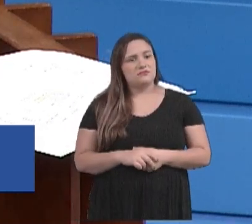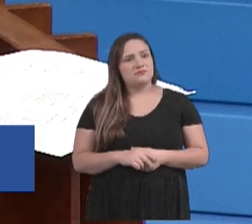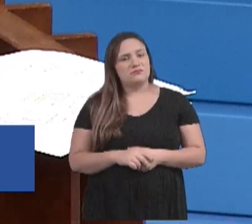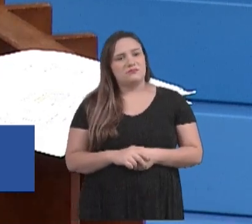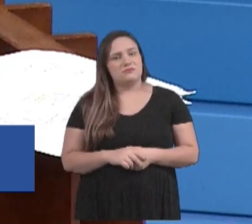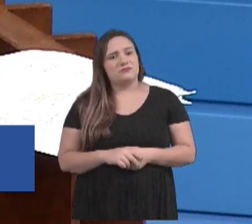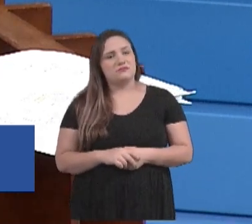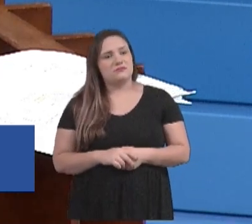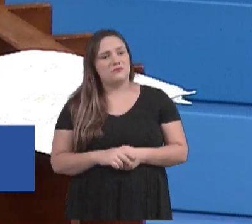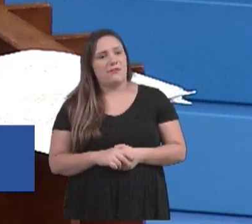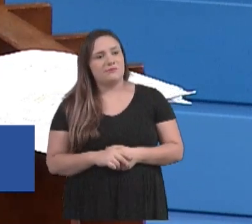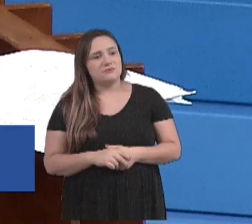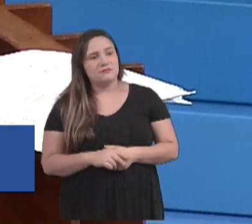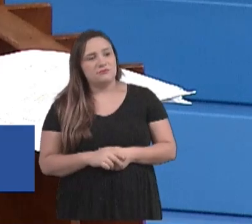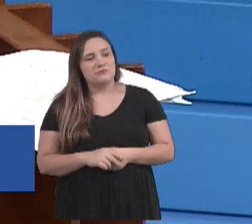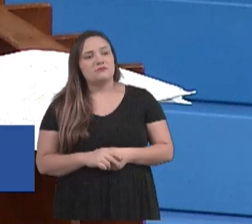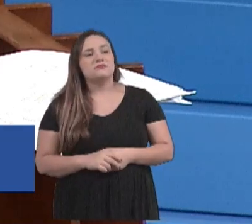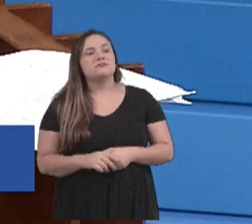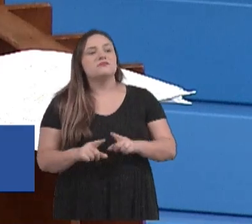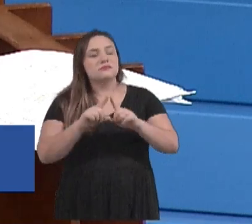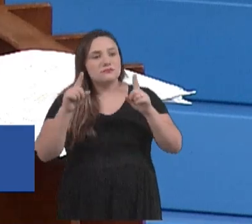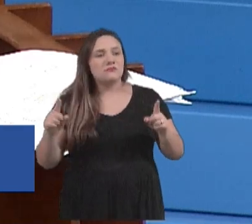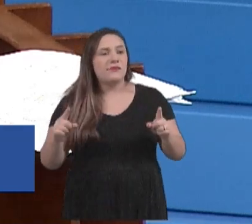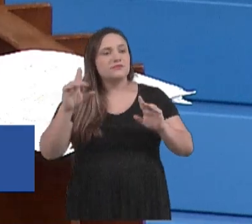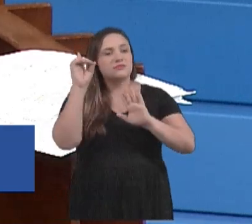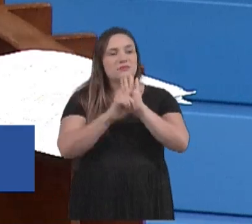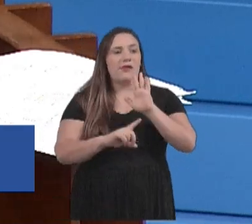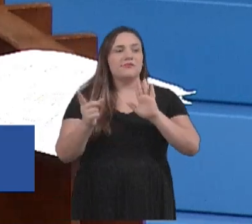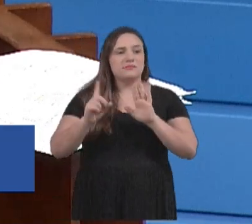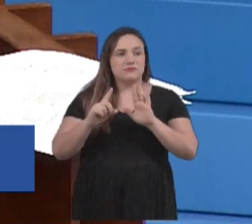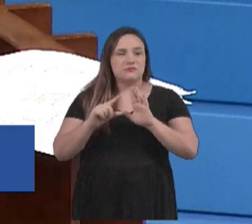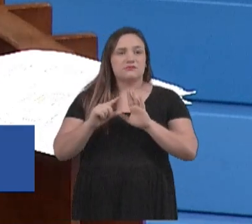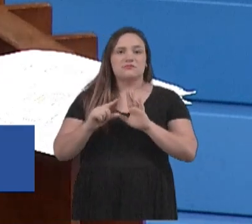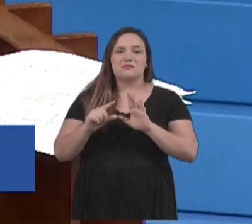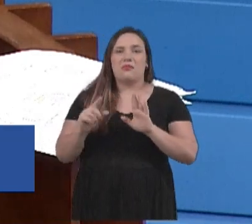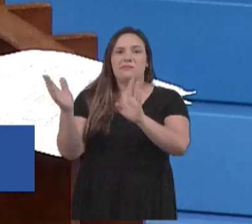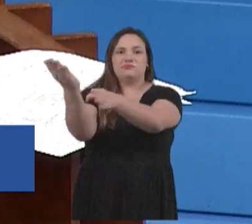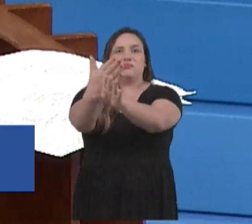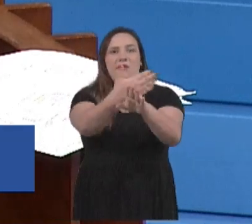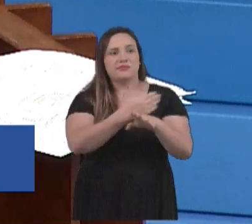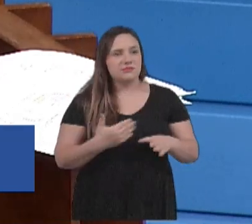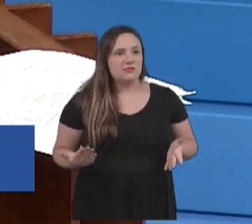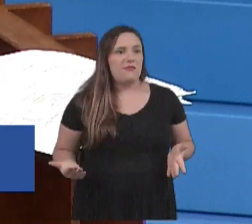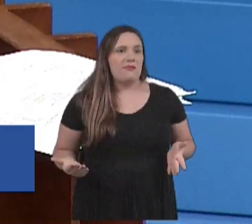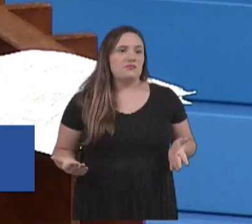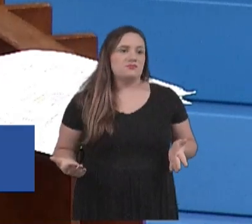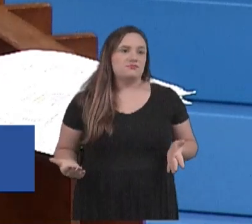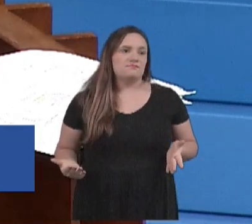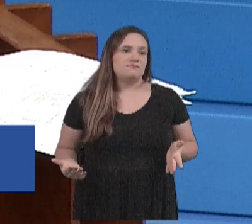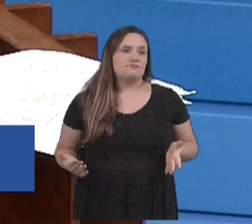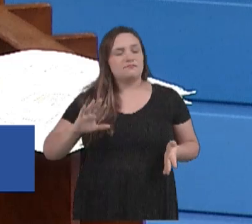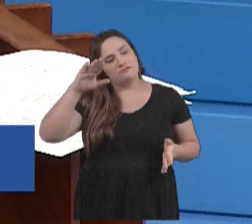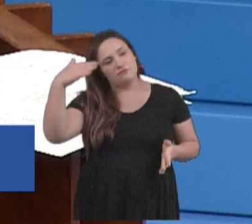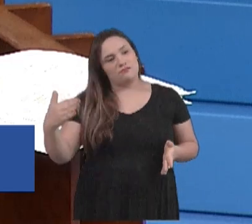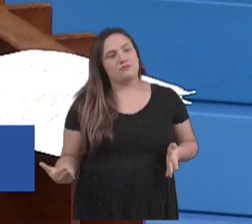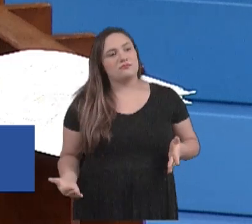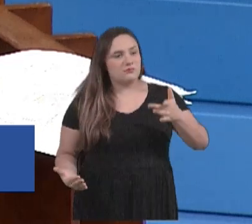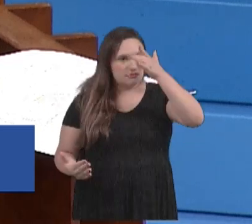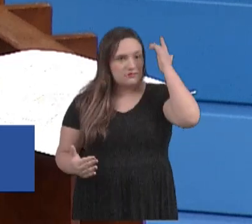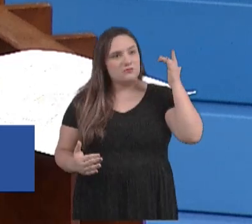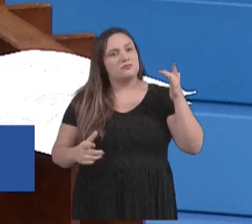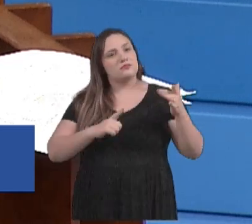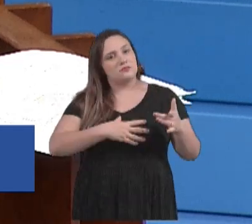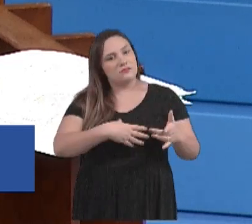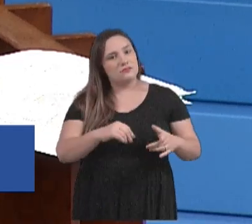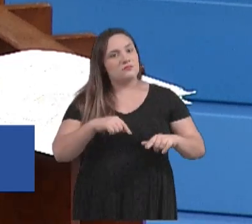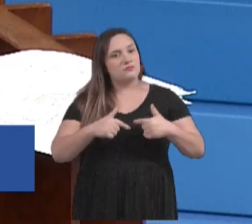no judiciário, mas não é direito de esculhambação, de esculhambar a honra das pessoas que saem de casa, que têm